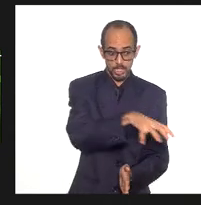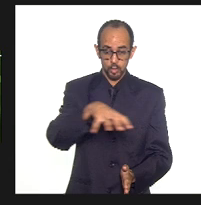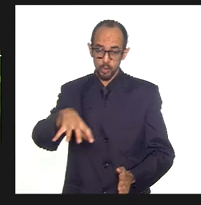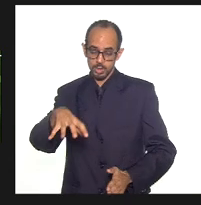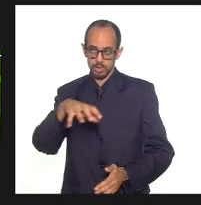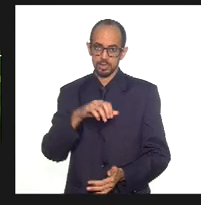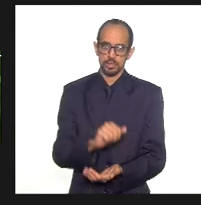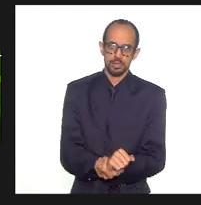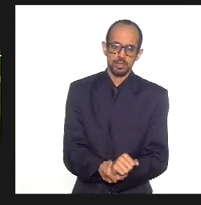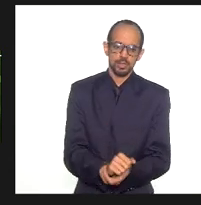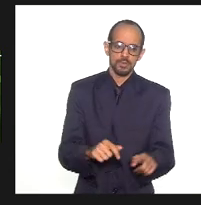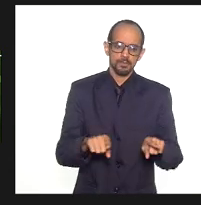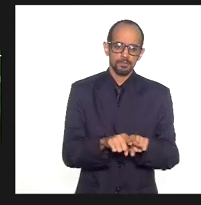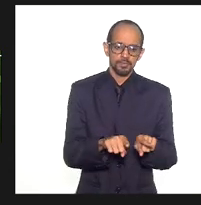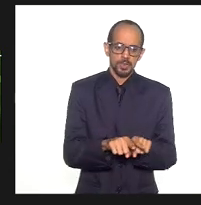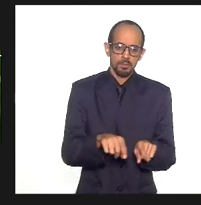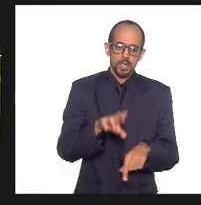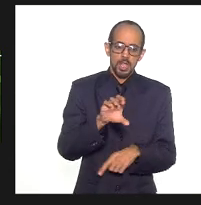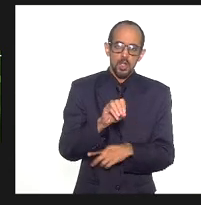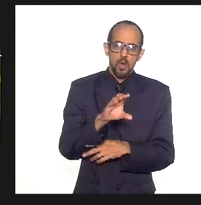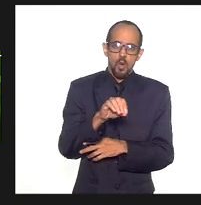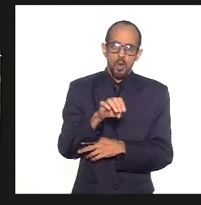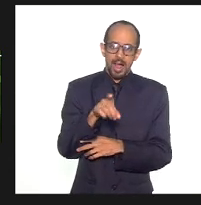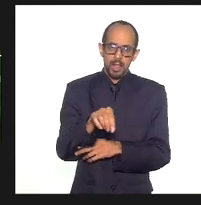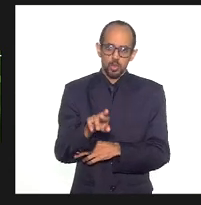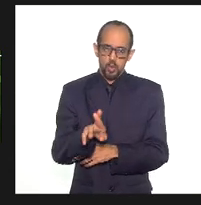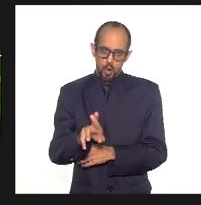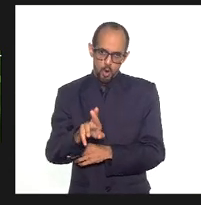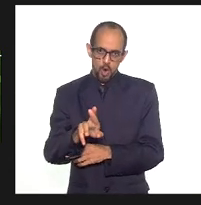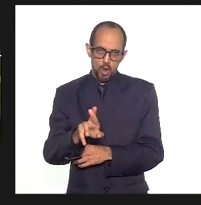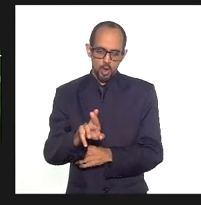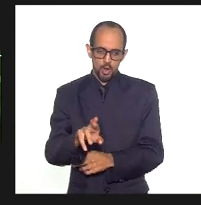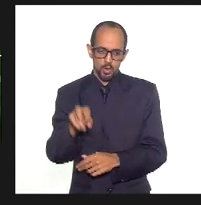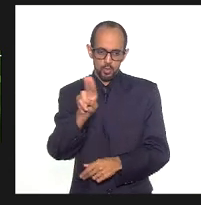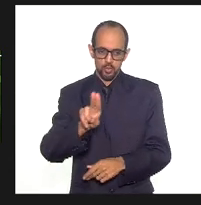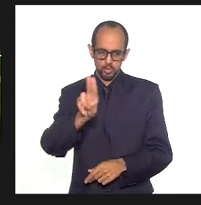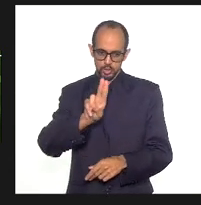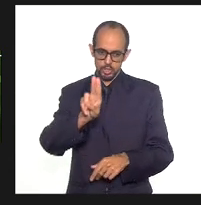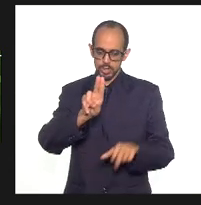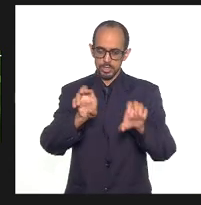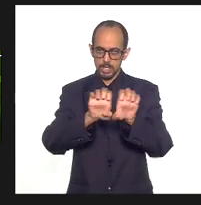aqui Roncador usando essas infraestruturas, temos também